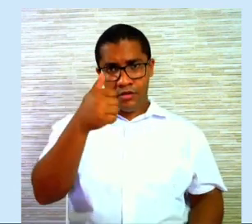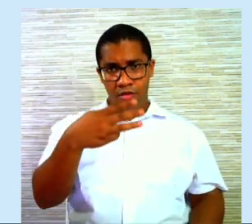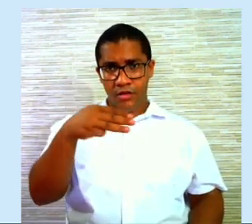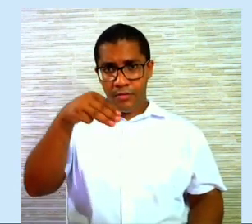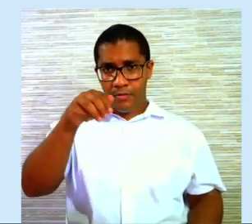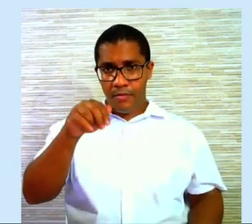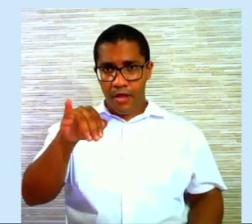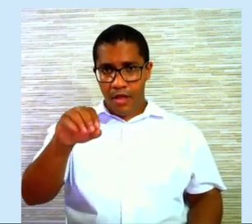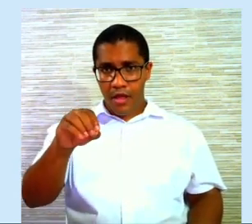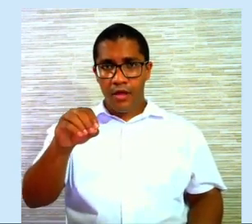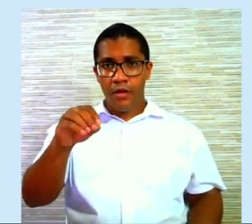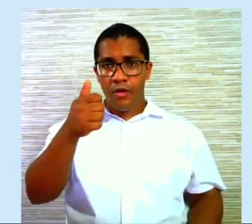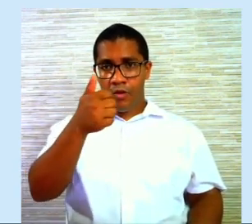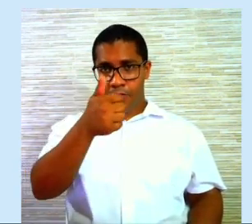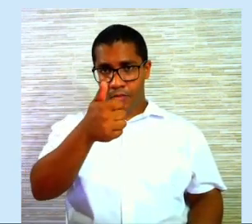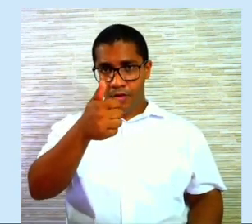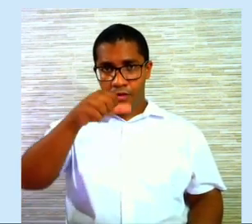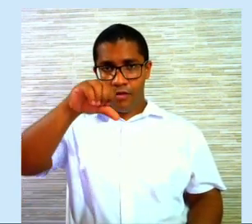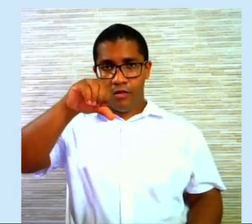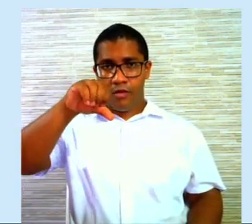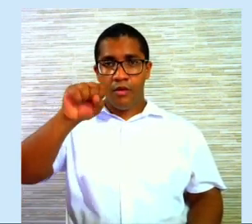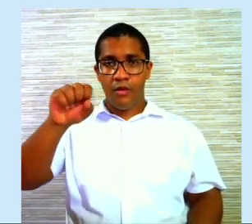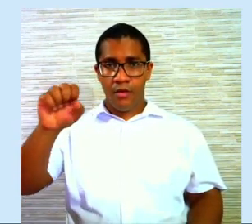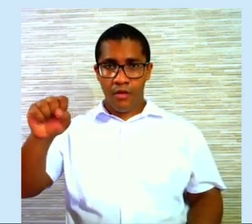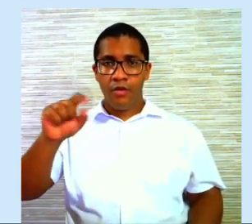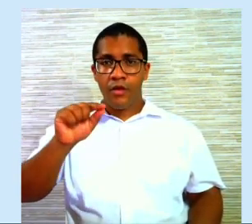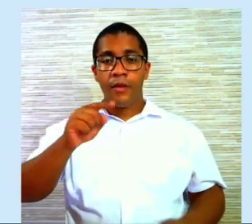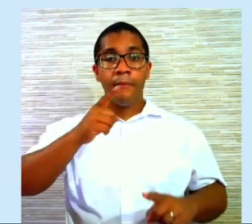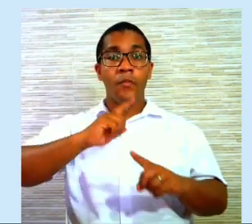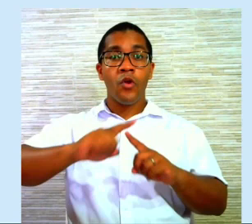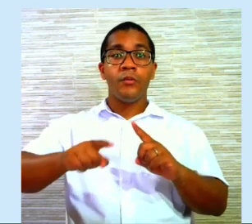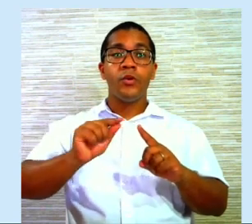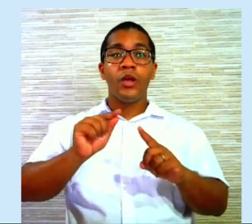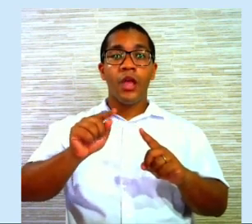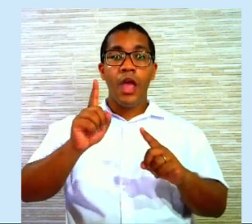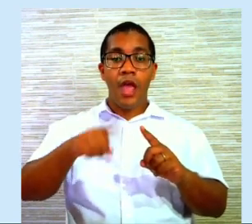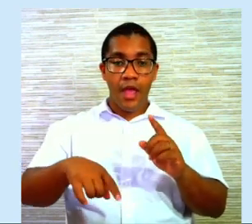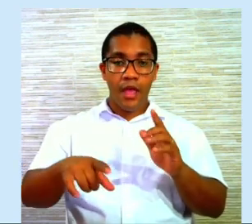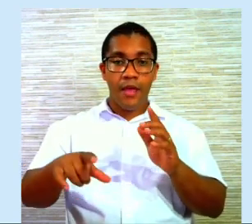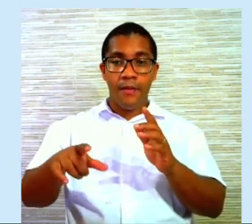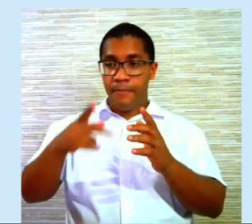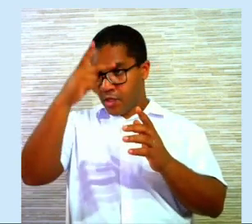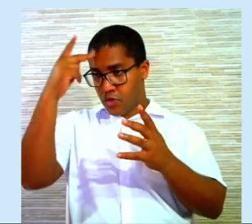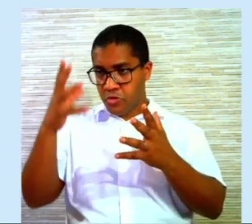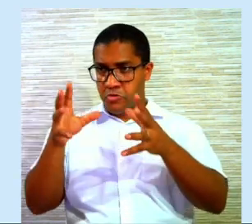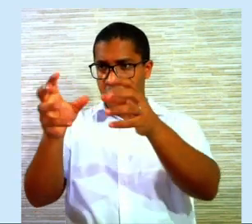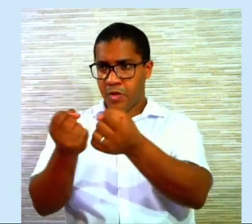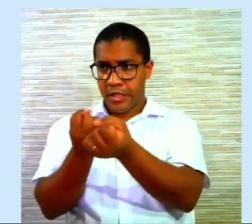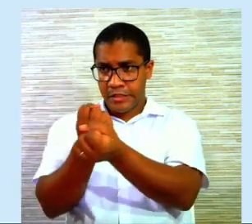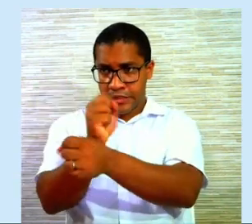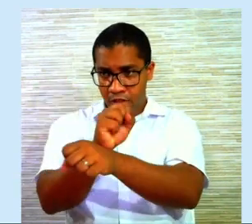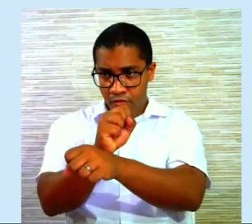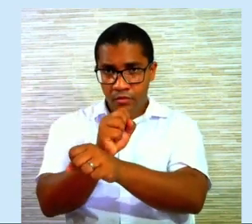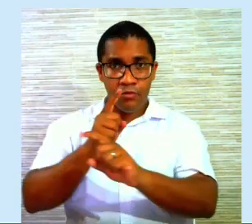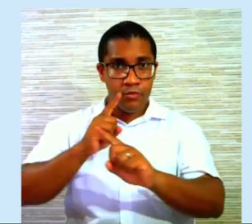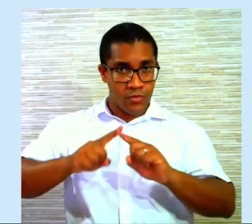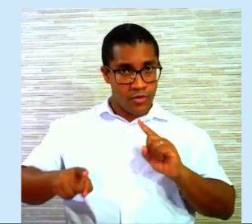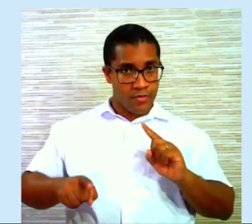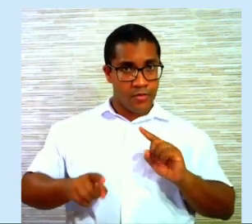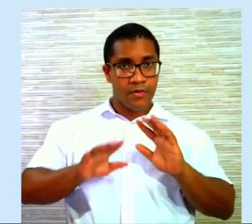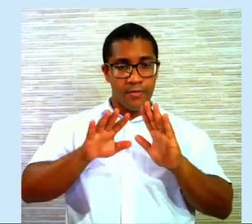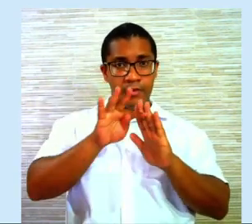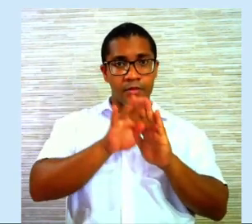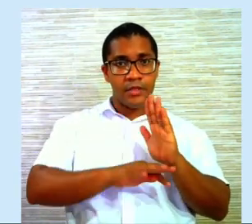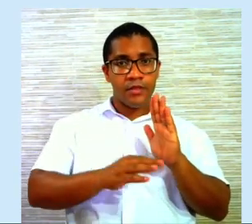13 de maio de 1888, proíbe o aprisionamento de pessoas. Mas, conforme o